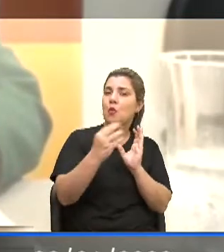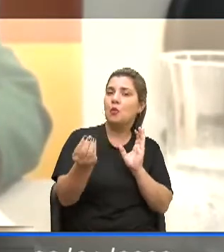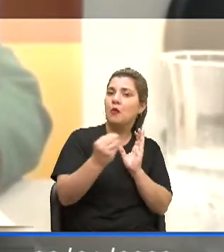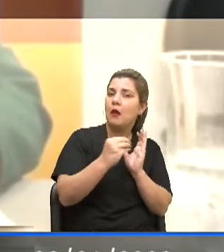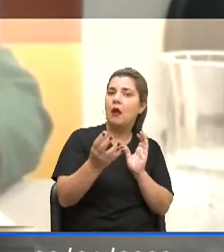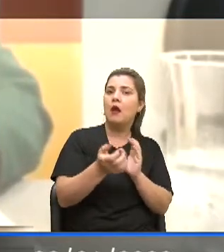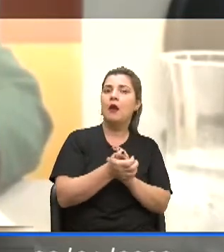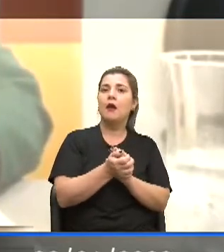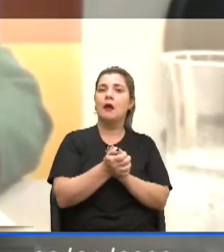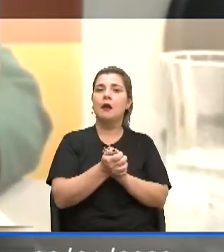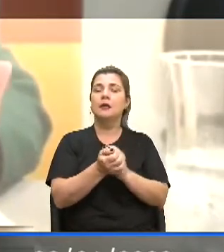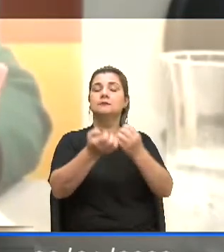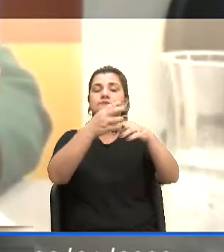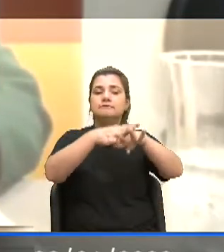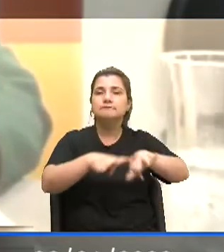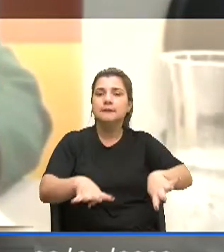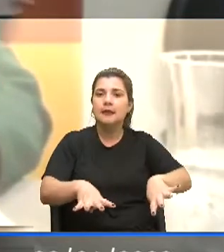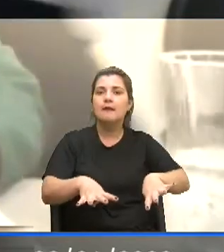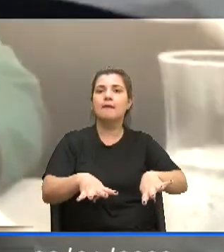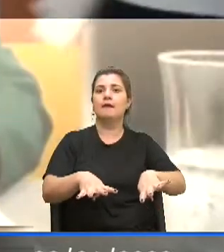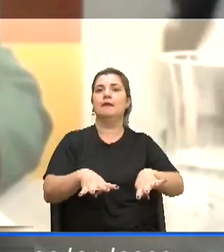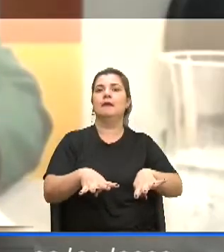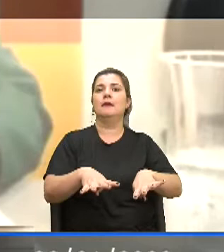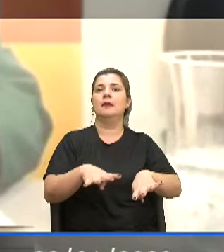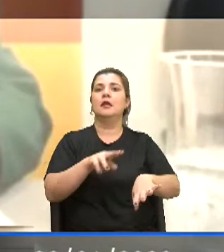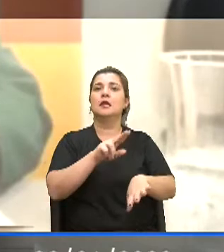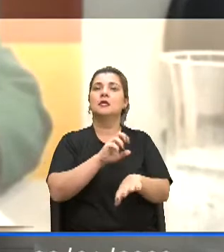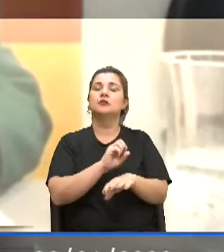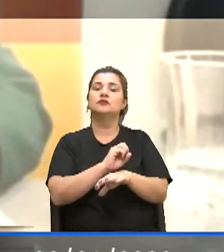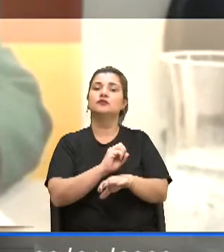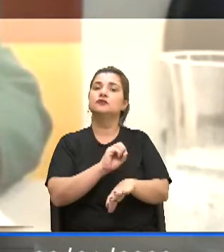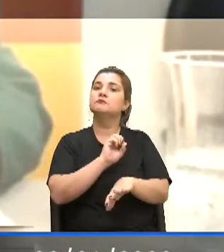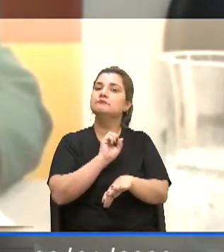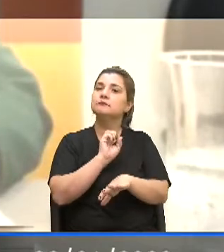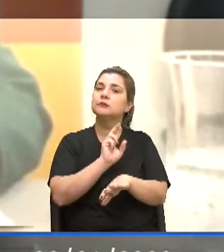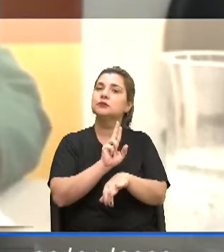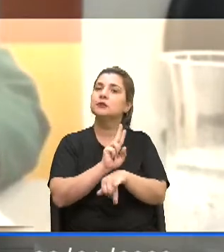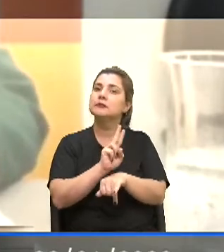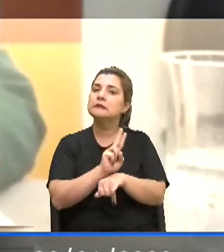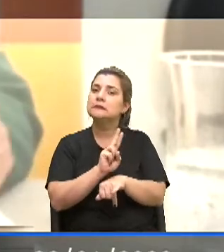na rede assistencial, baseado no número de